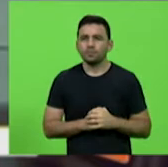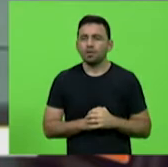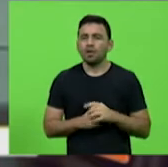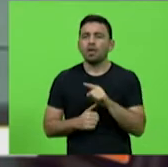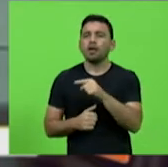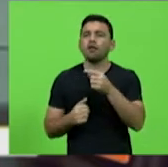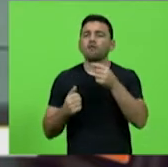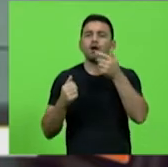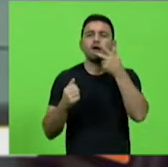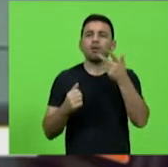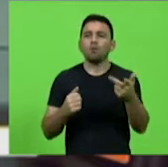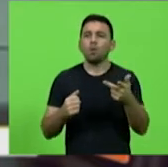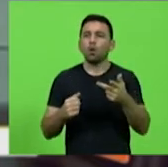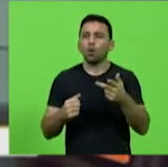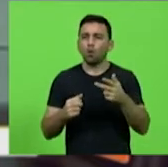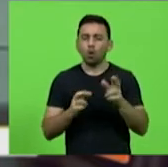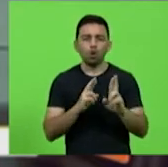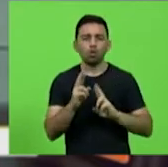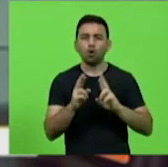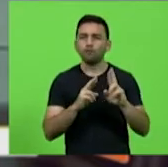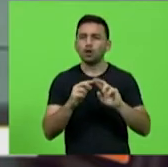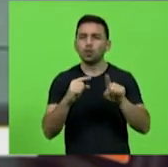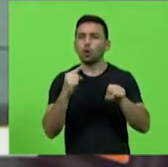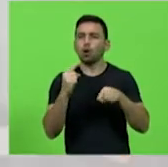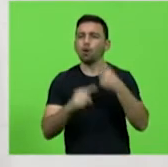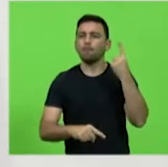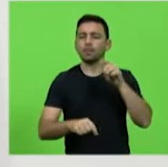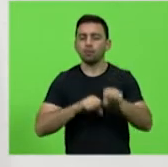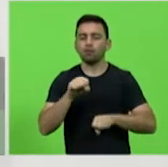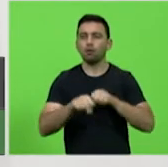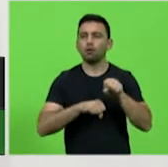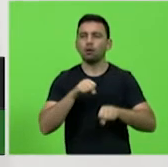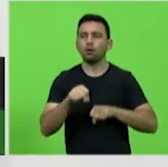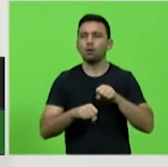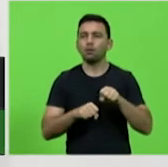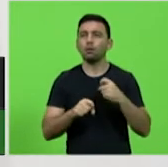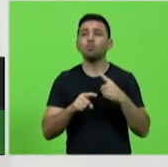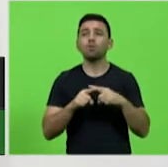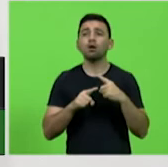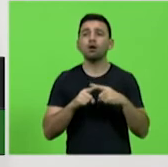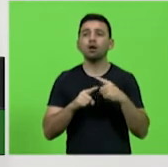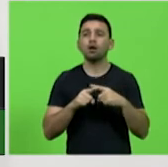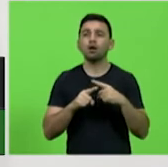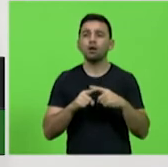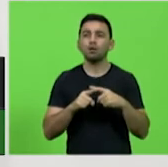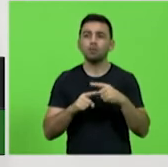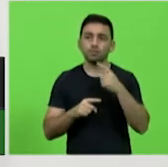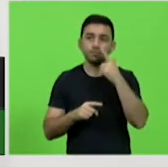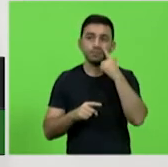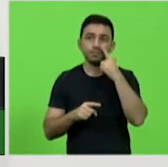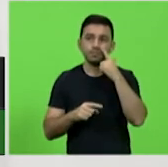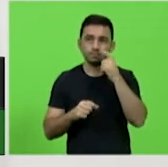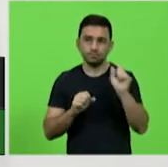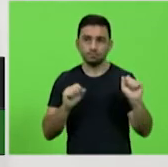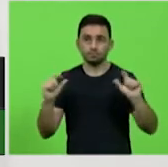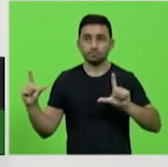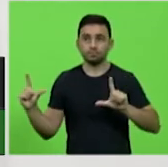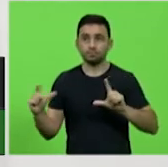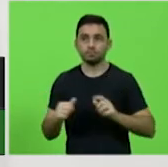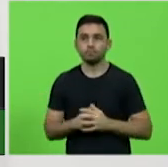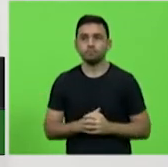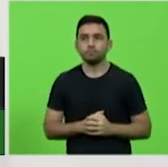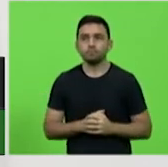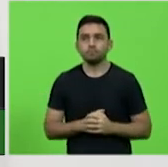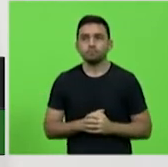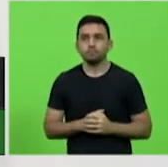alegou que rodovia não é para ciclistas. Por quê? Pode voltar a imagem aqui. Porque